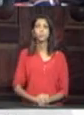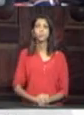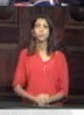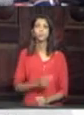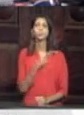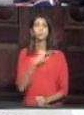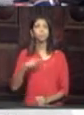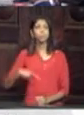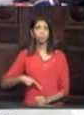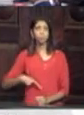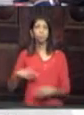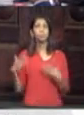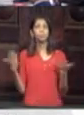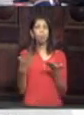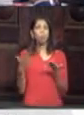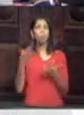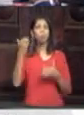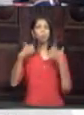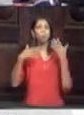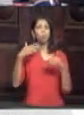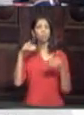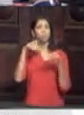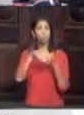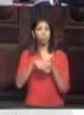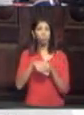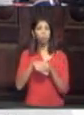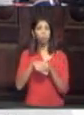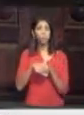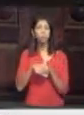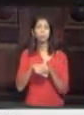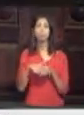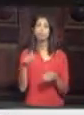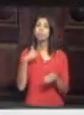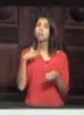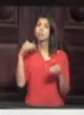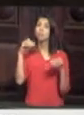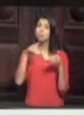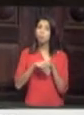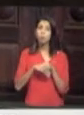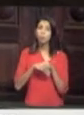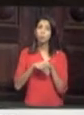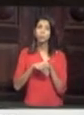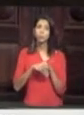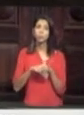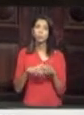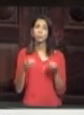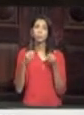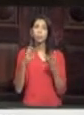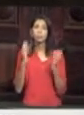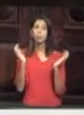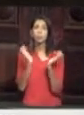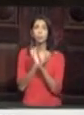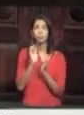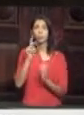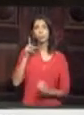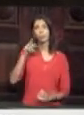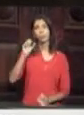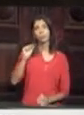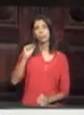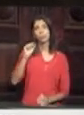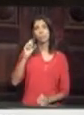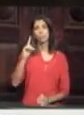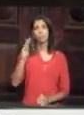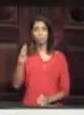Senhor presidente, eu venho aqui declarar meu voto, o voto fechado pela bancada do PSDB. E, presidente, eu não